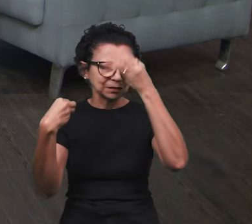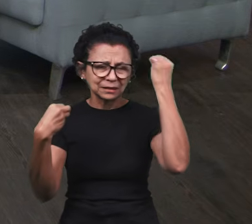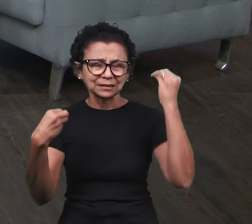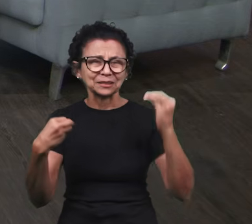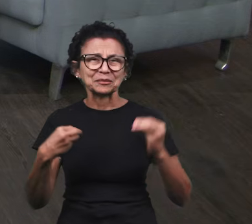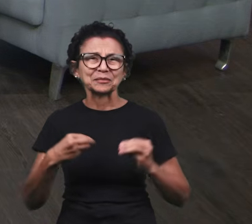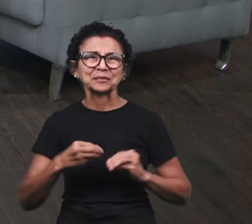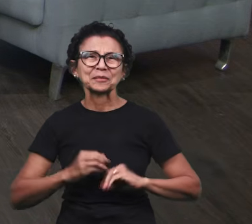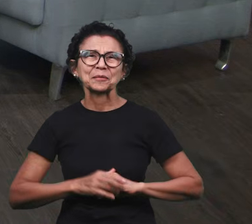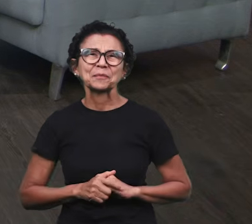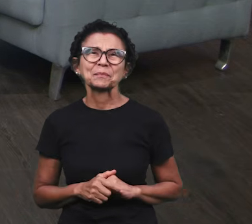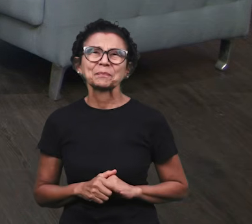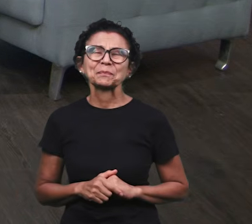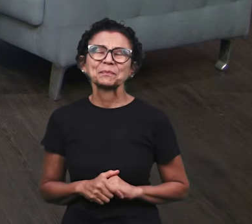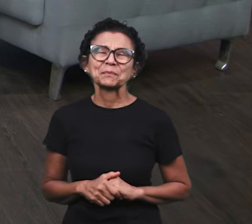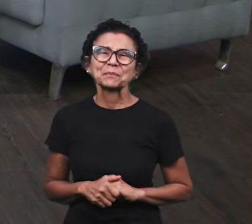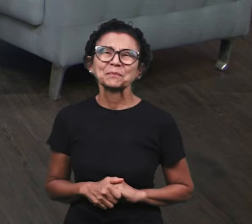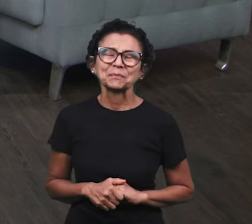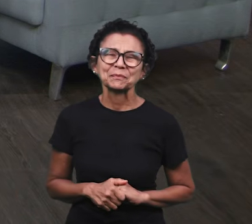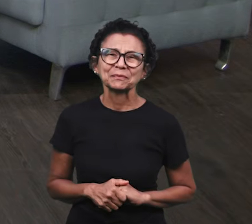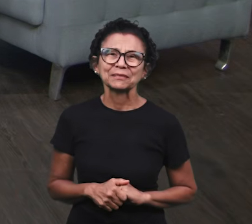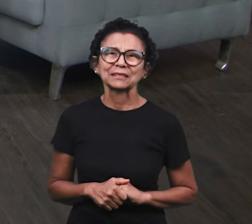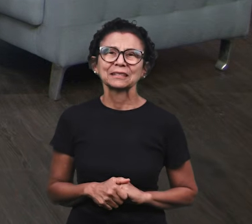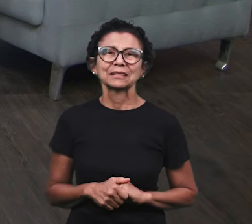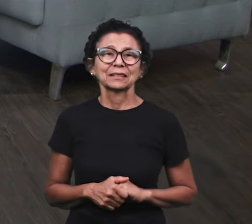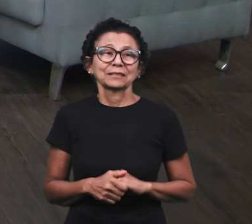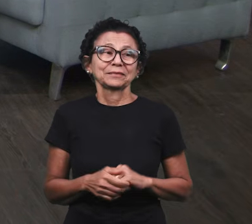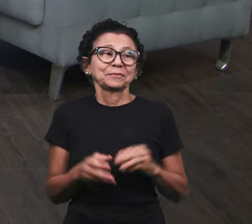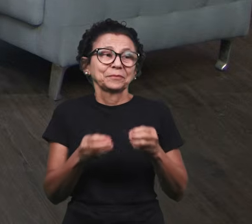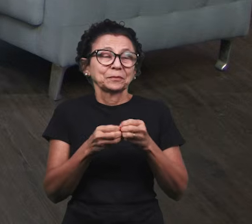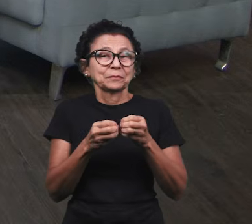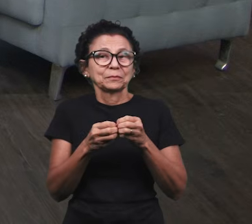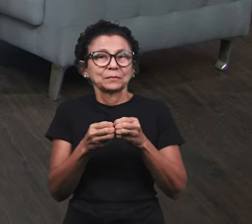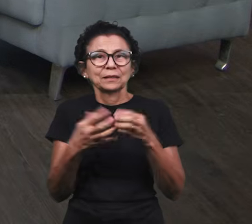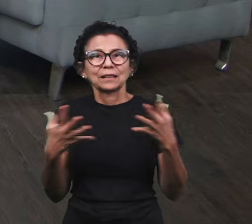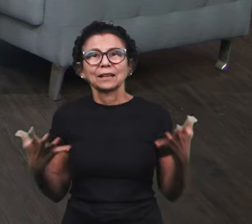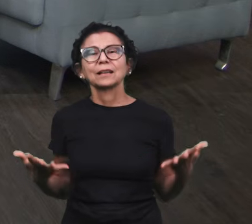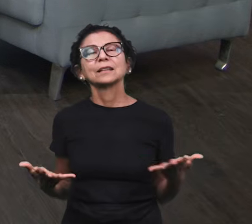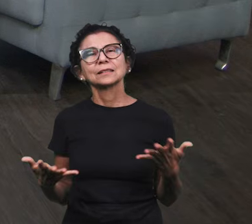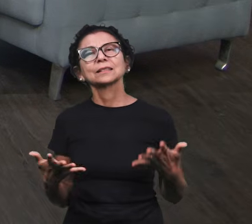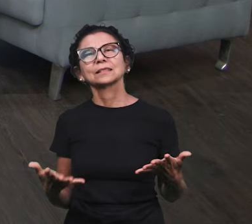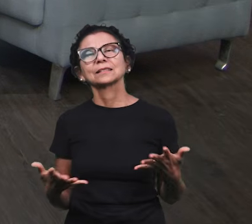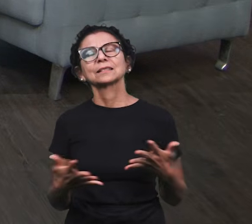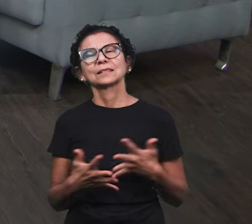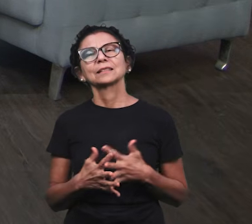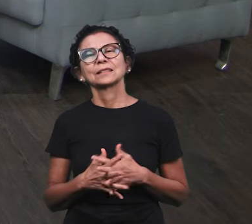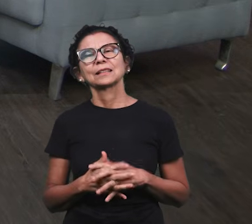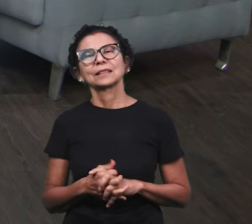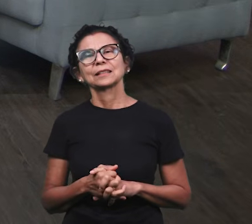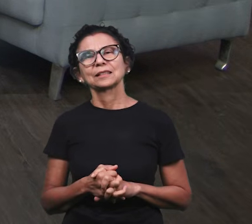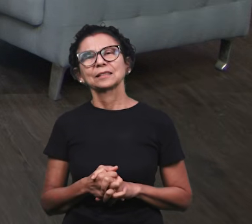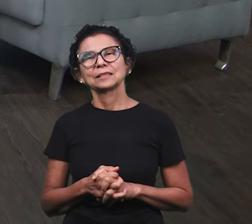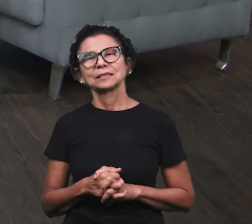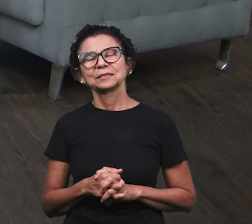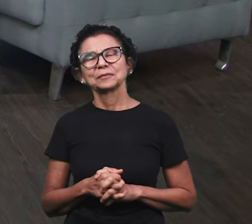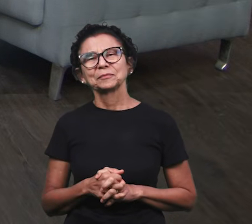Então, que maravilha. Né? É algo, o milagre, o Senhor, ele está habitando na vida dela, nos louvores, o Senhor habita